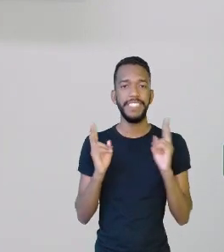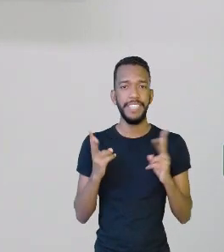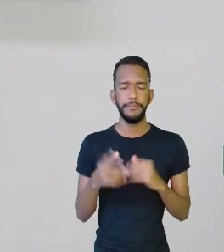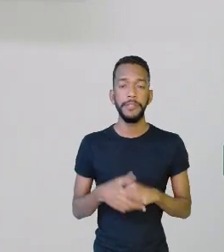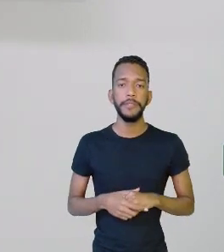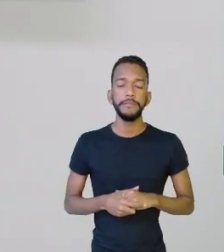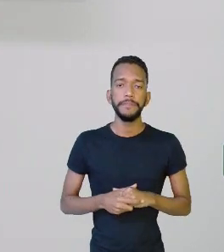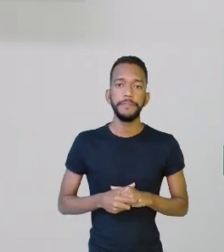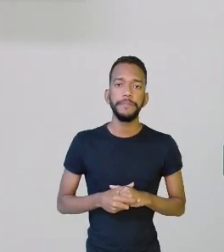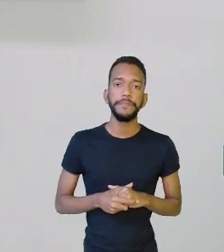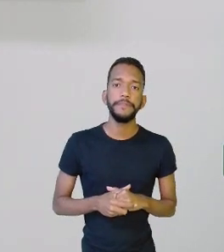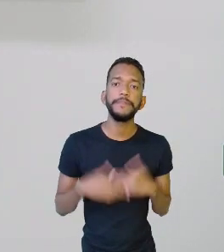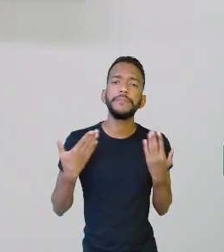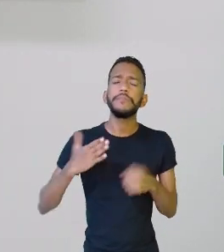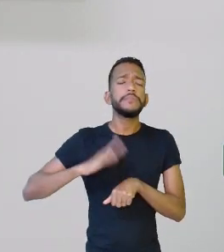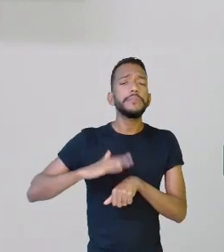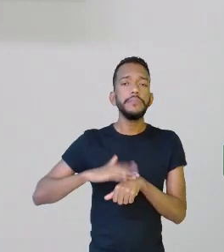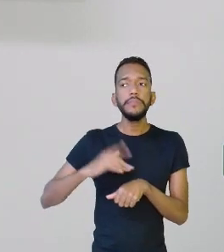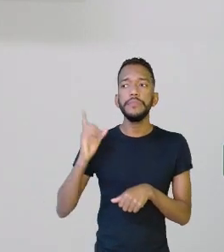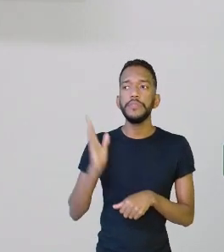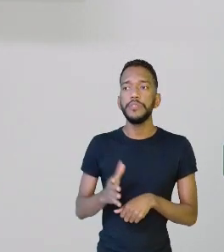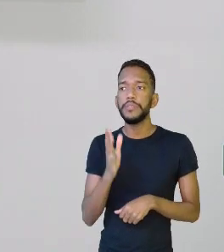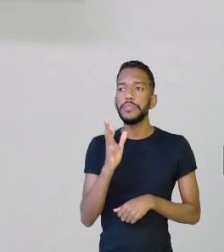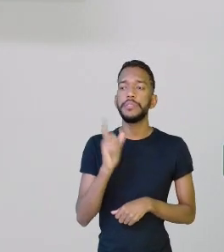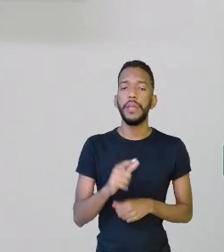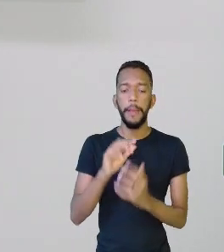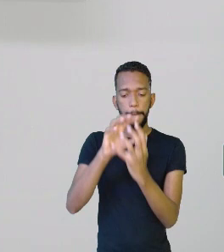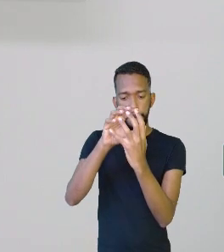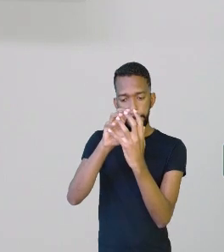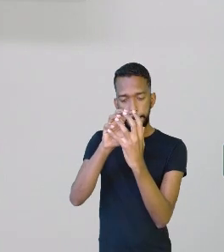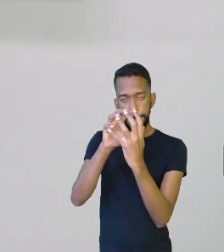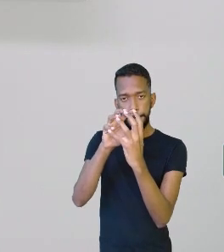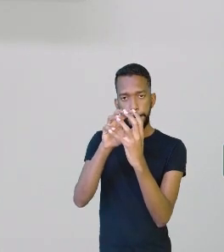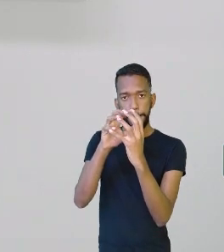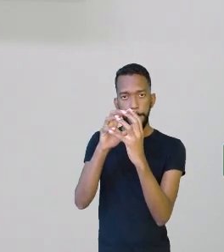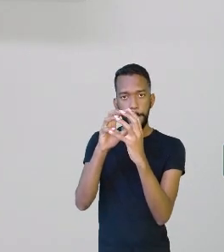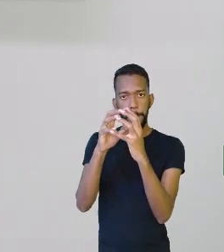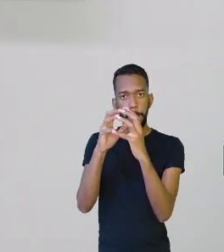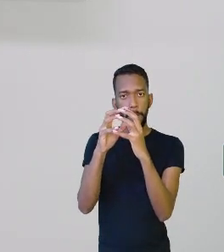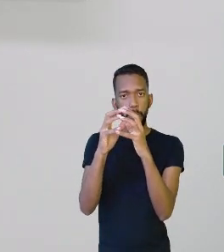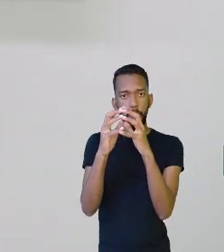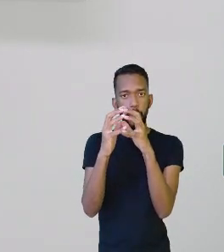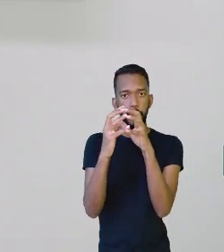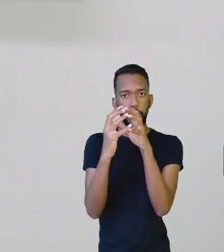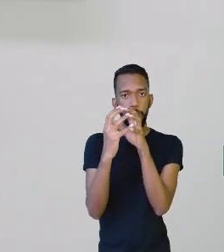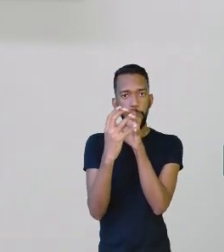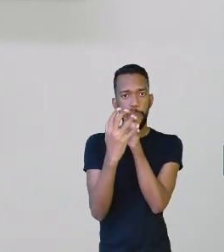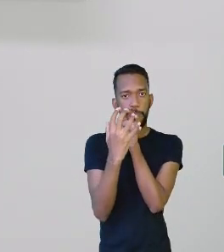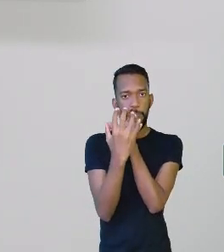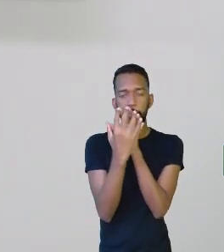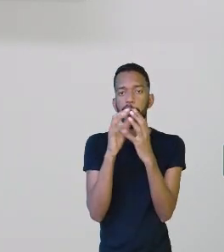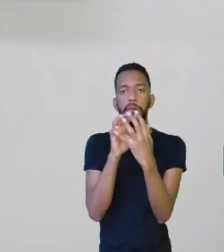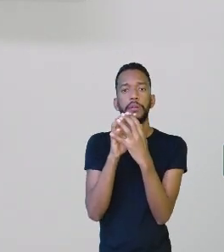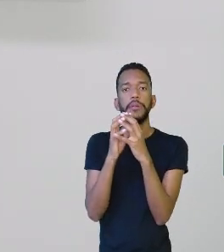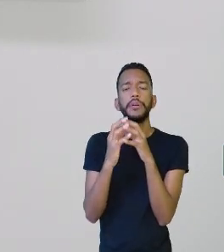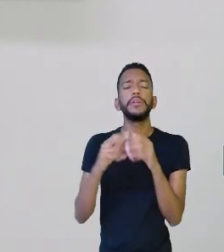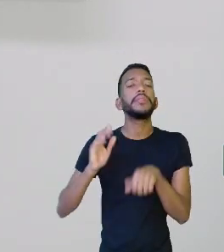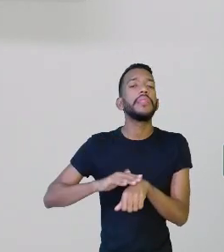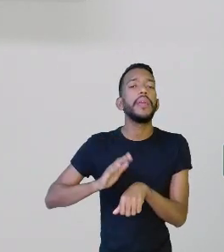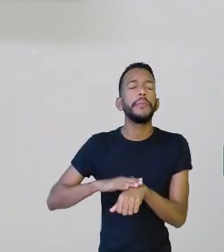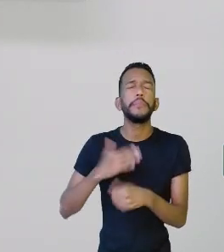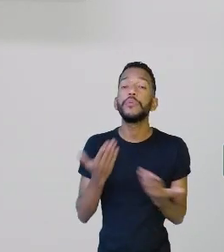E quanto tempo dura esse movimento que a Terra faz para dar uma volta ao redor de si mesmo? Ele